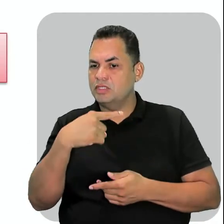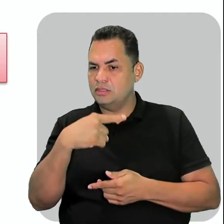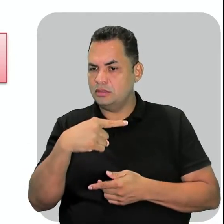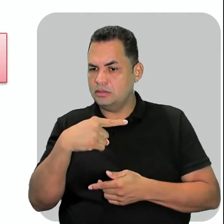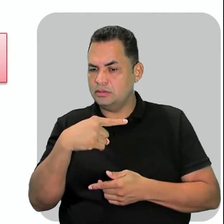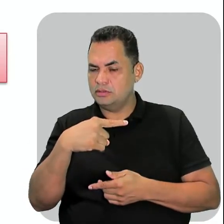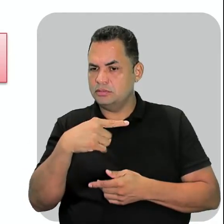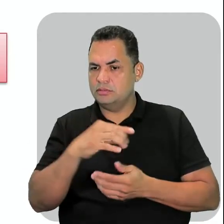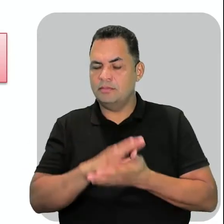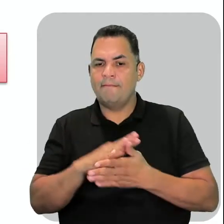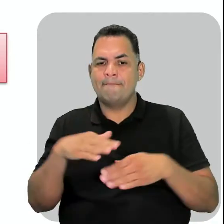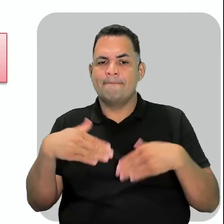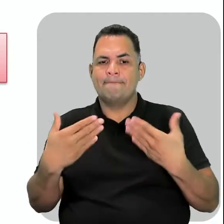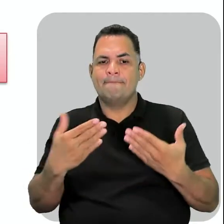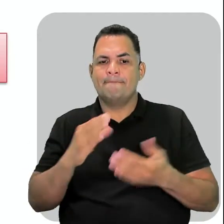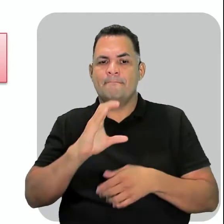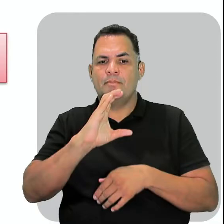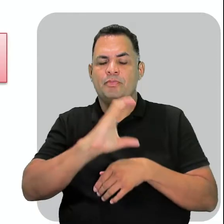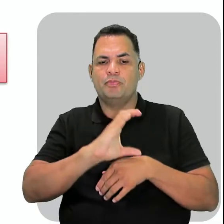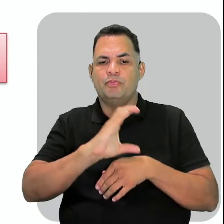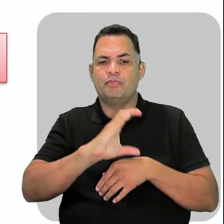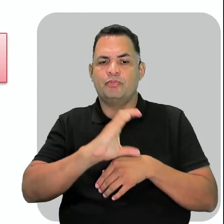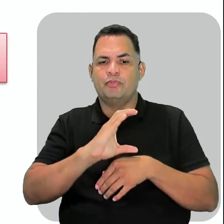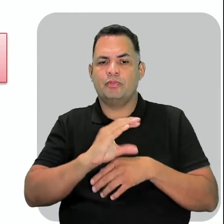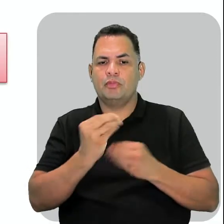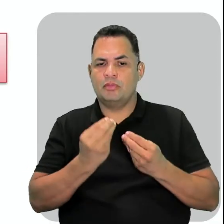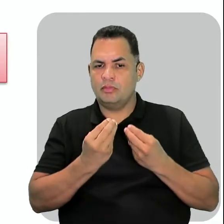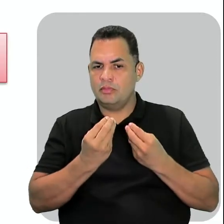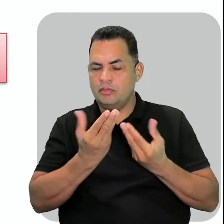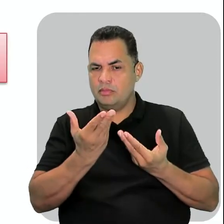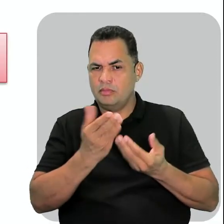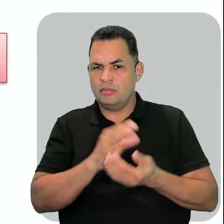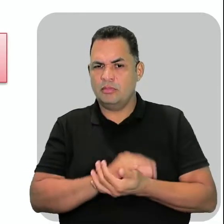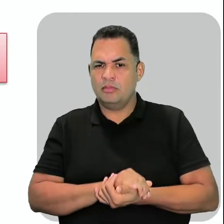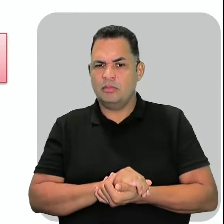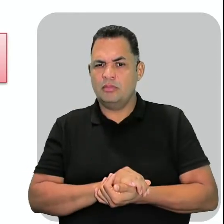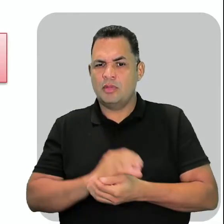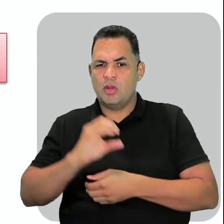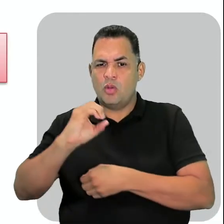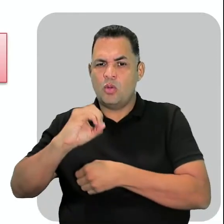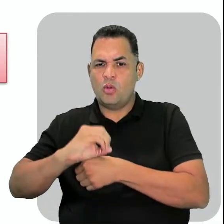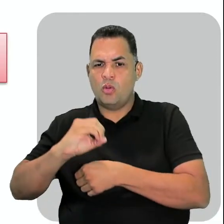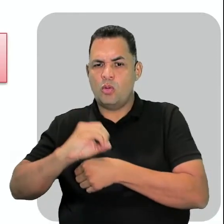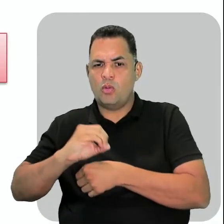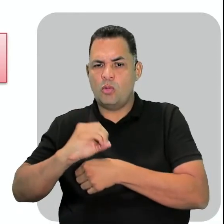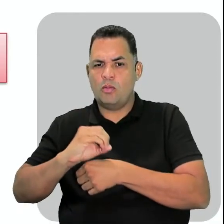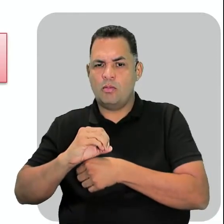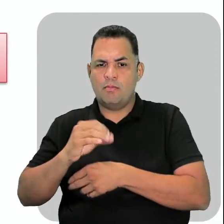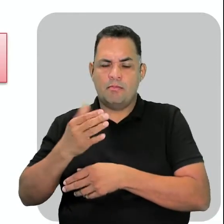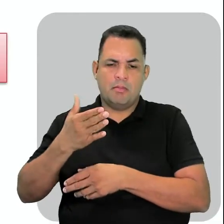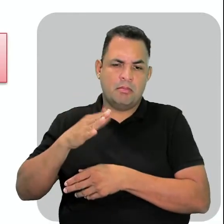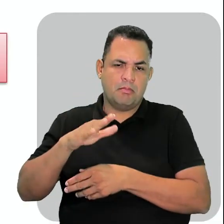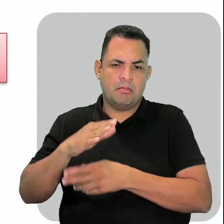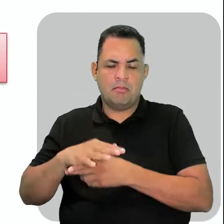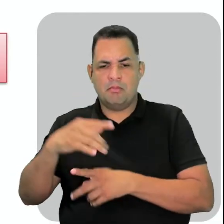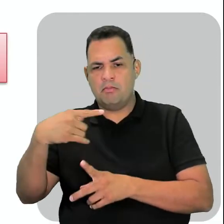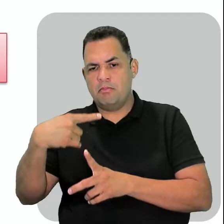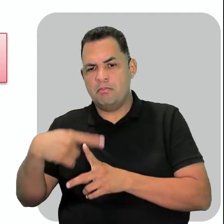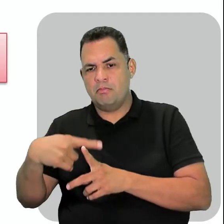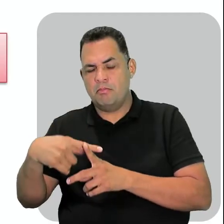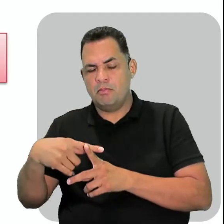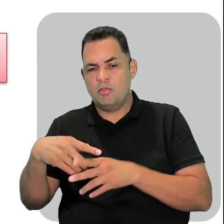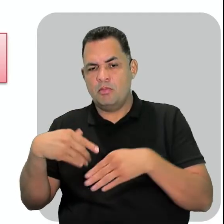ligação. Esse carbono aqui, como ele está disponível e esse oxigênio está parcialmente positivo